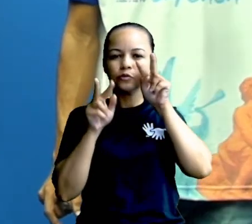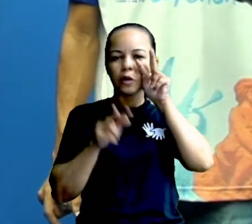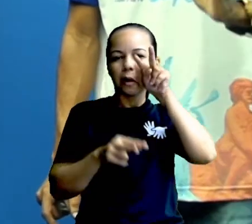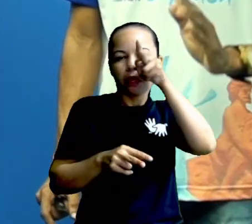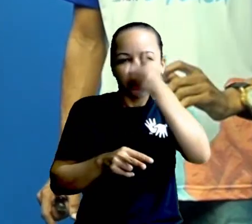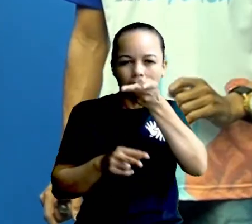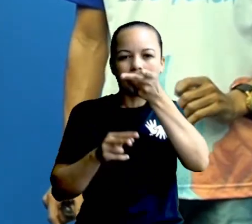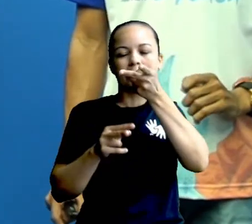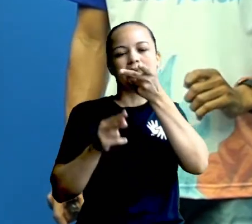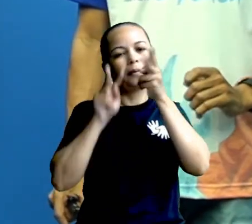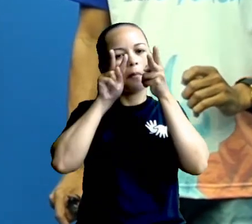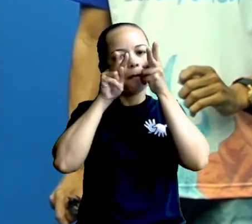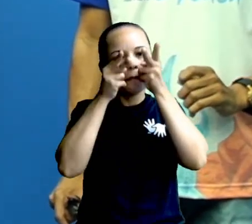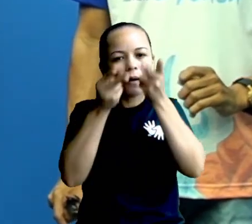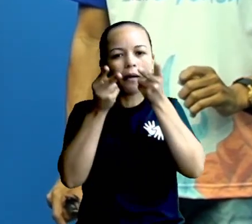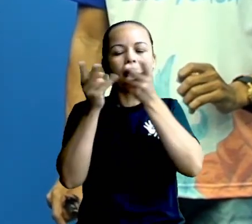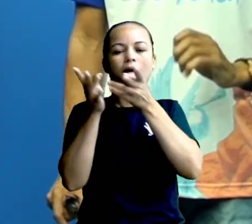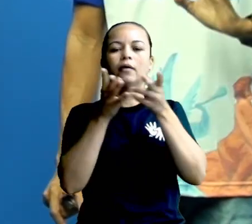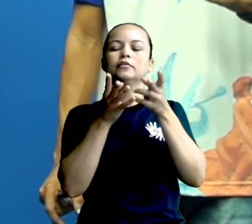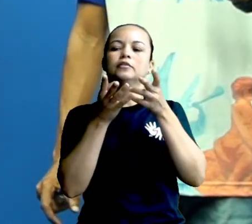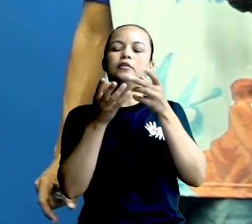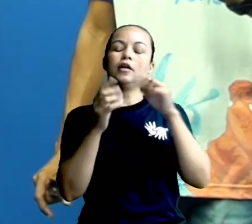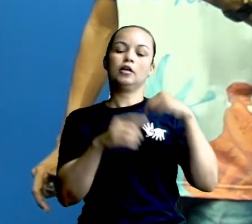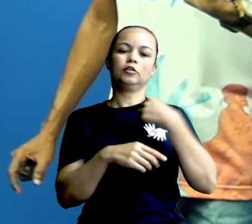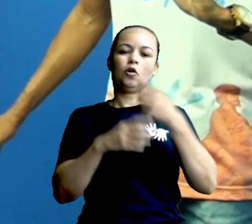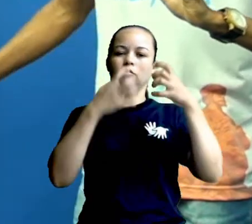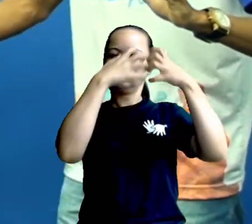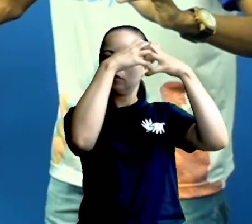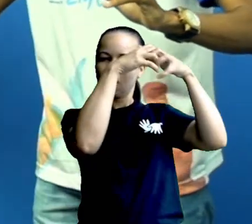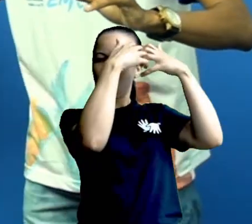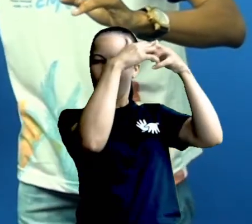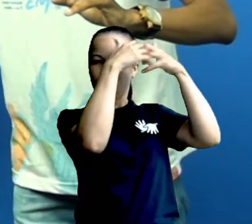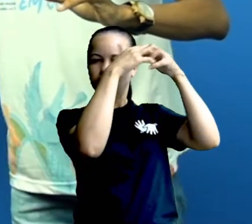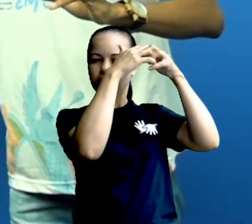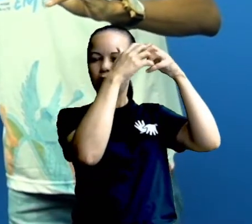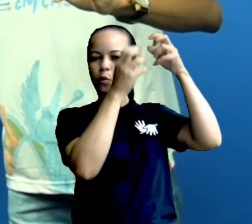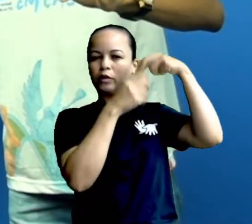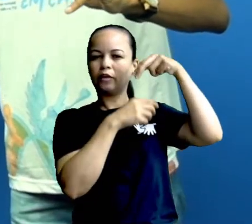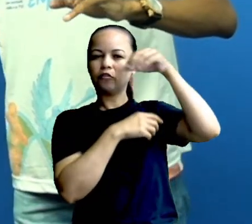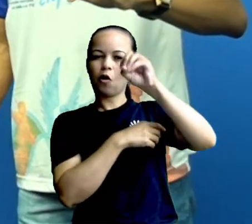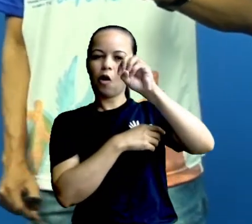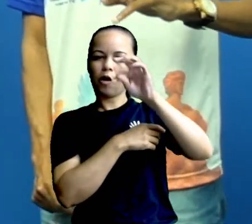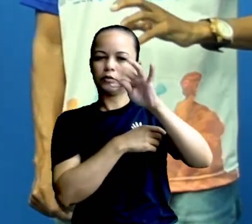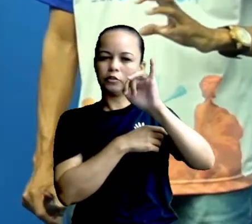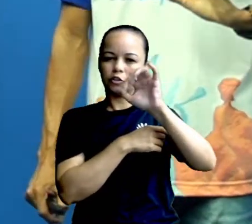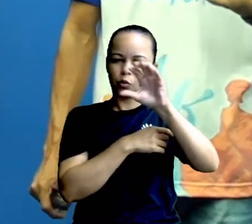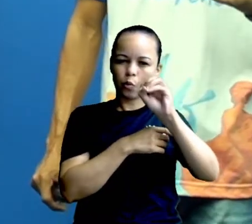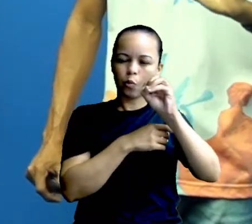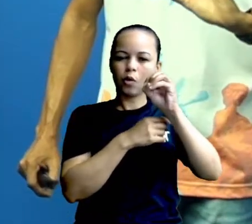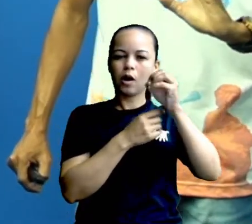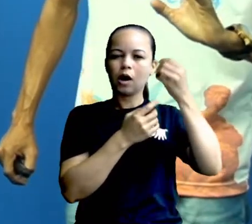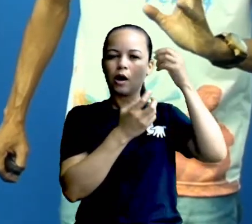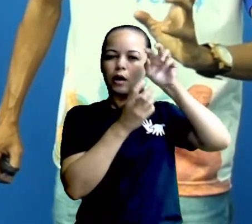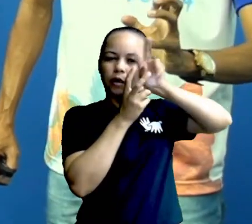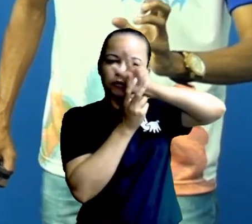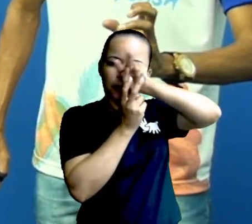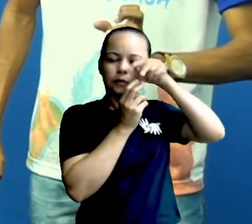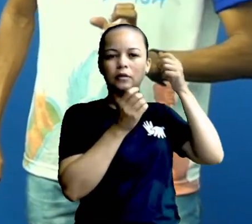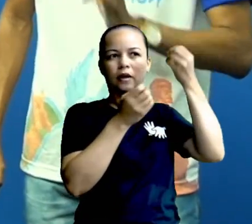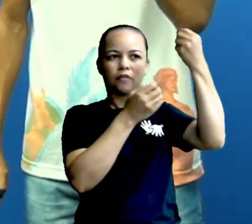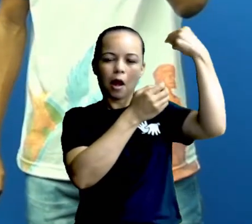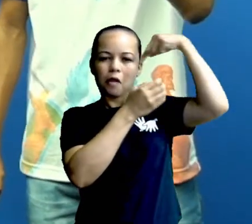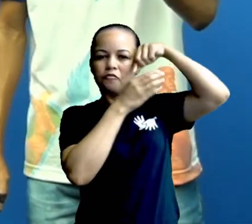cabeça para baixo. Tá? E nosso cérebro, rapidamente, os impulsos, né, nervosos, o nervo óptico, ele